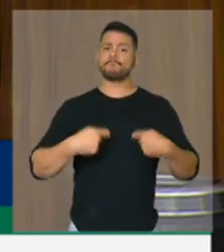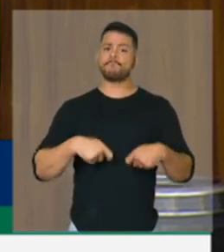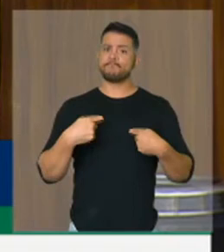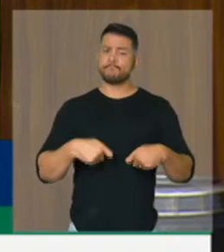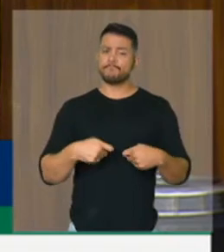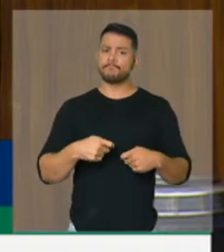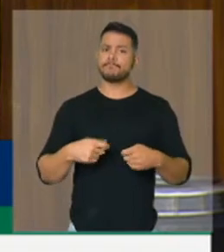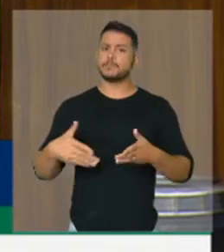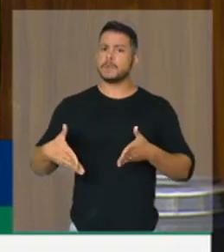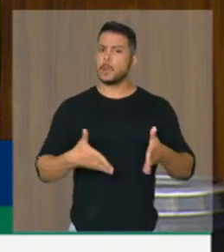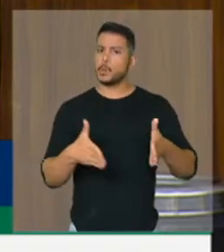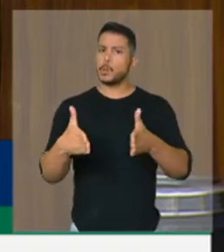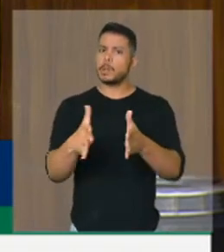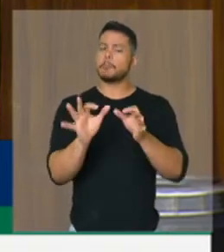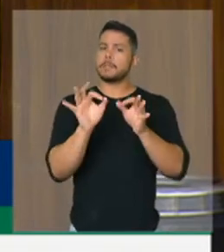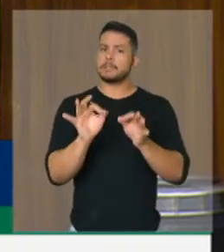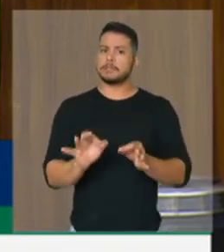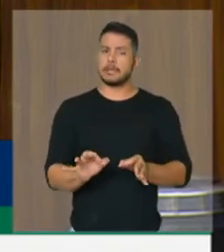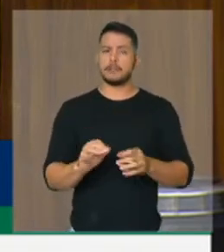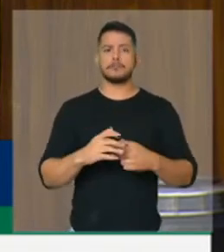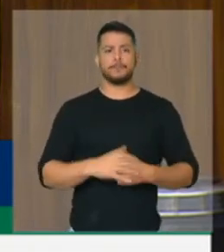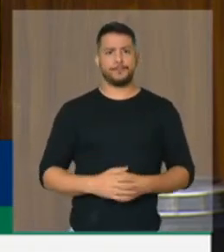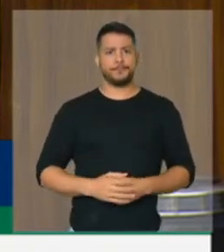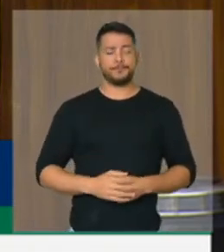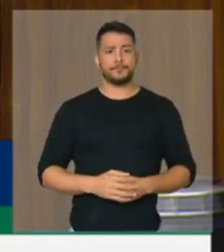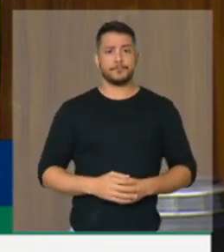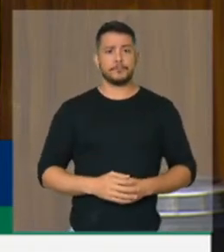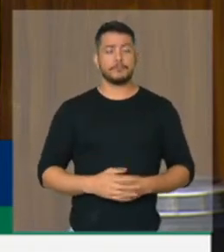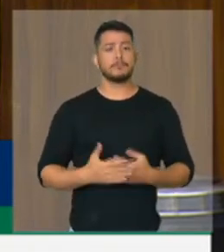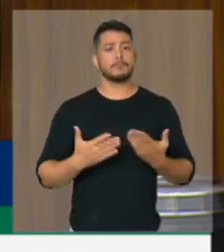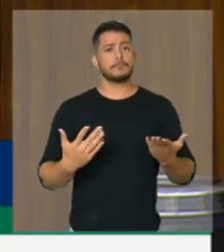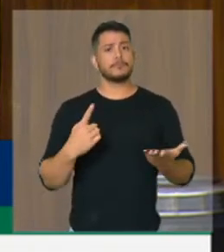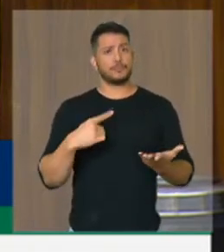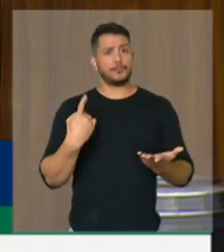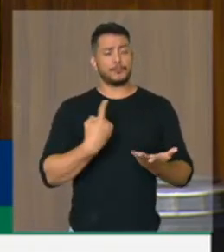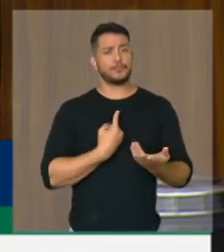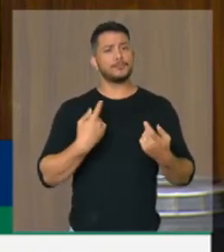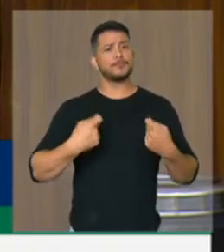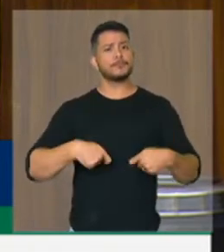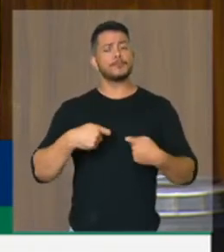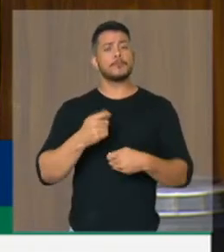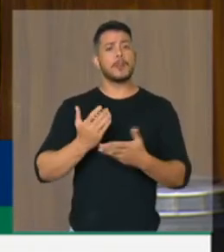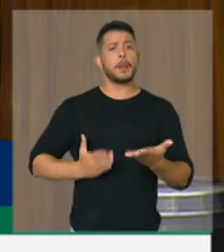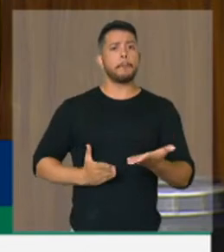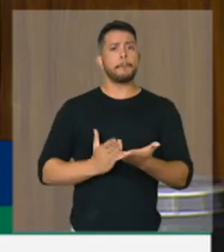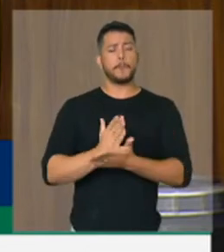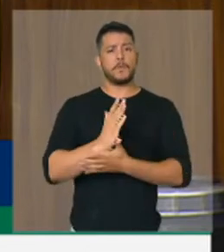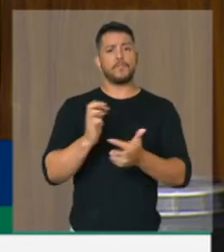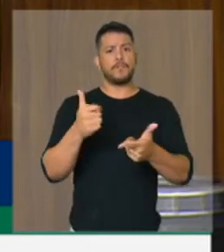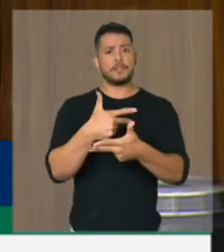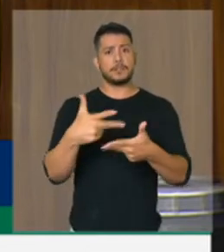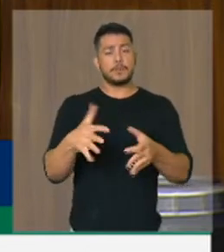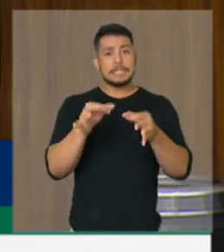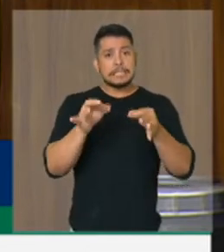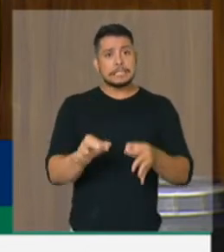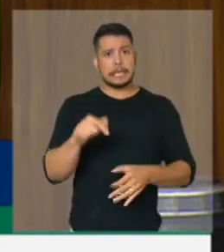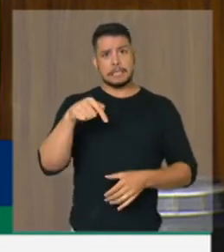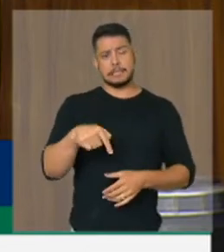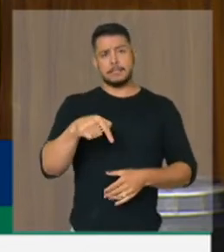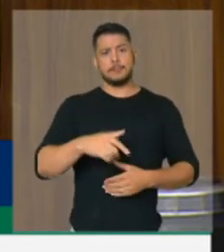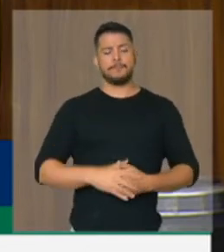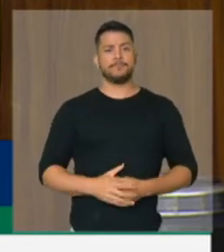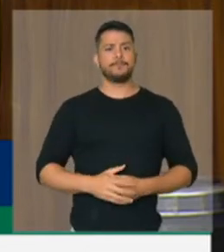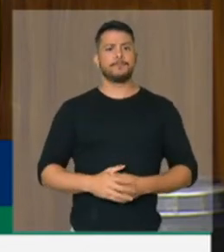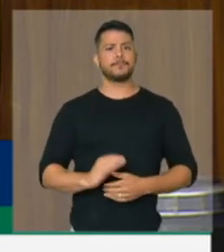os exageros de discussões agora de segundo plano e vamos aprovar o que é preciso nesse parlamento para fazer o país crescer. E é